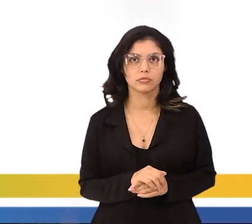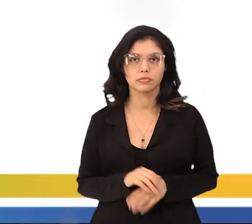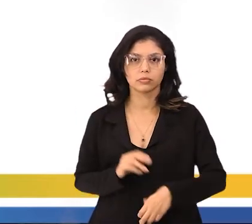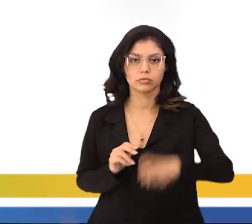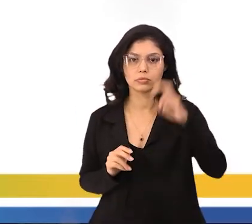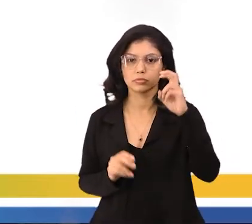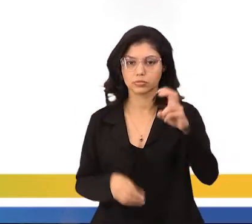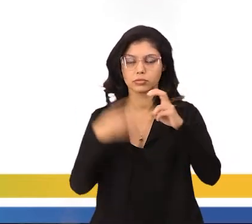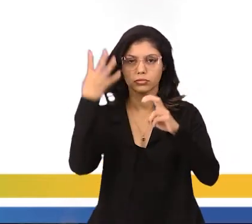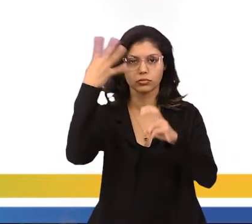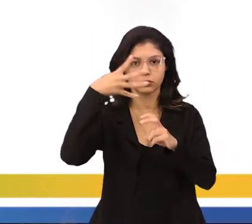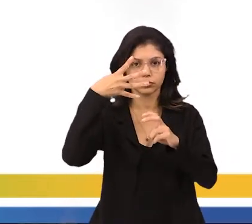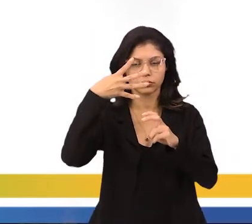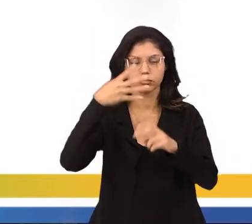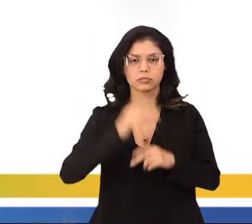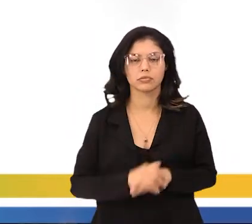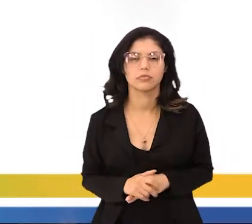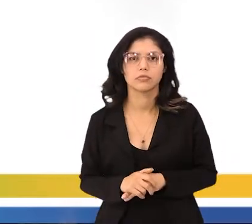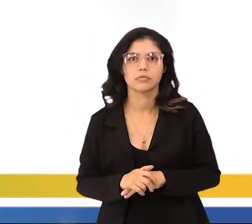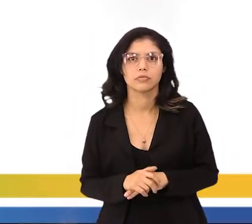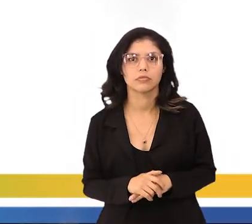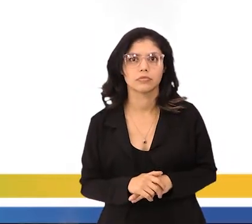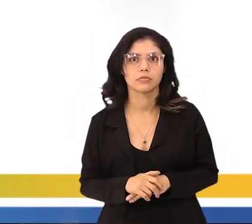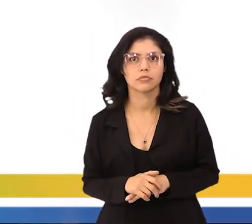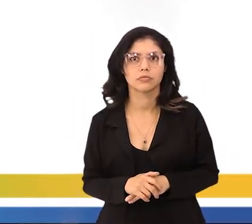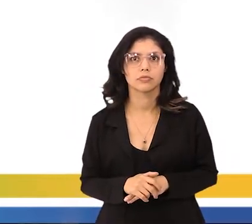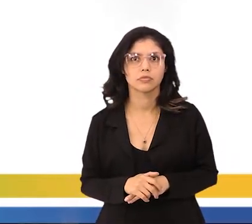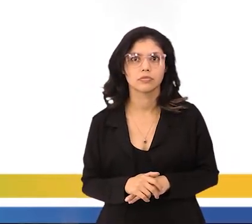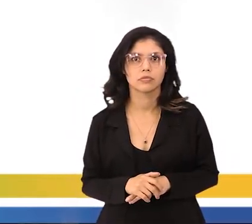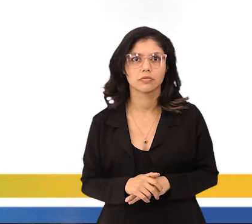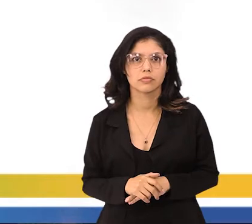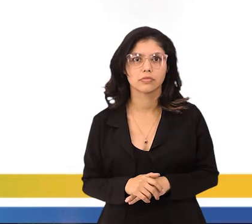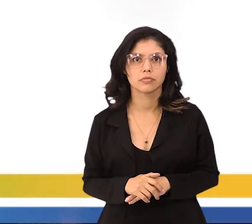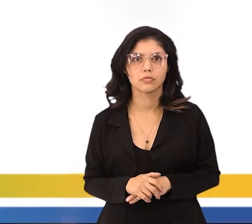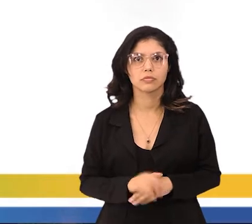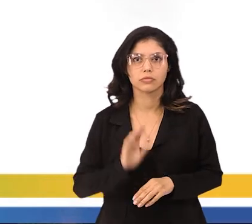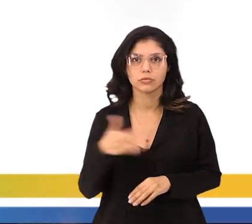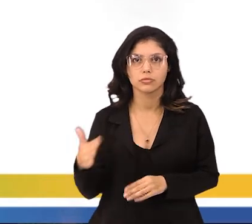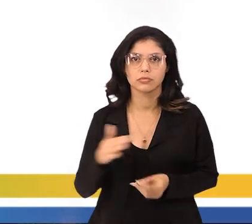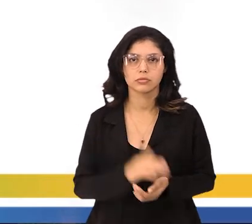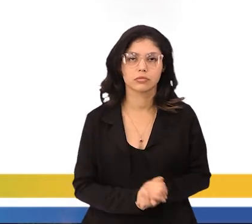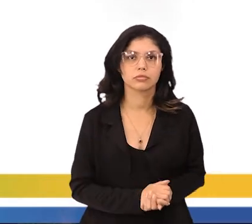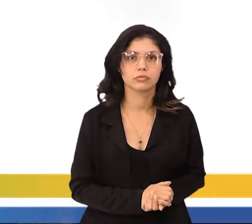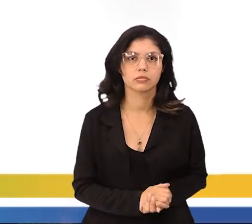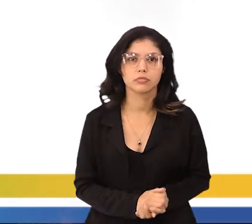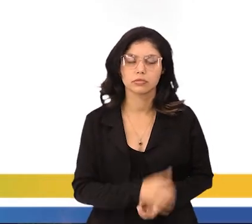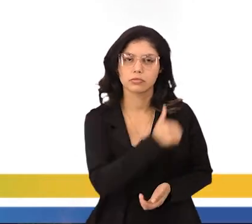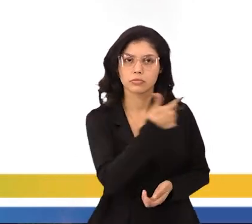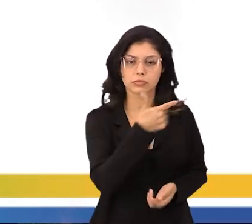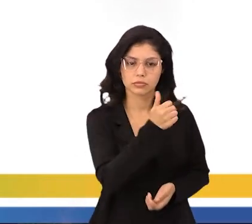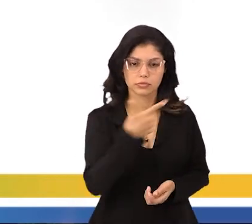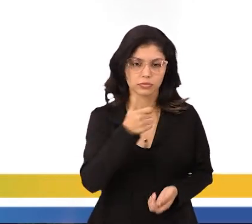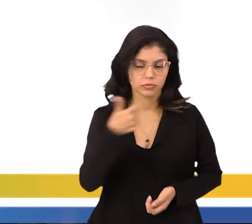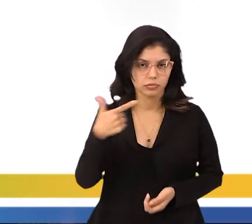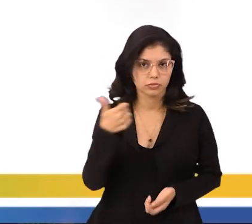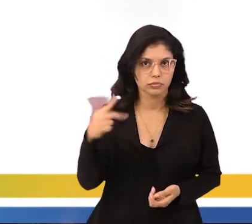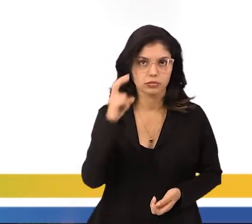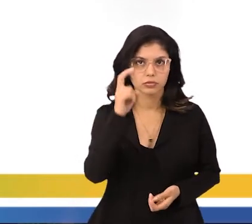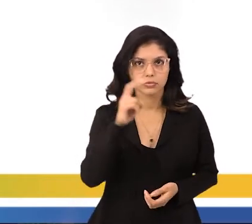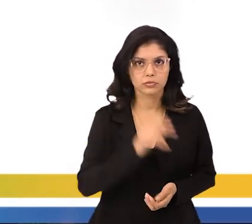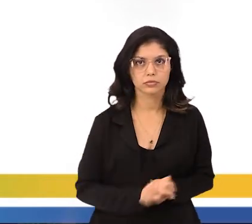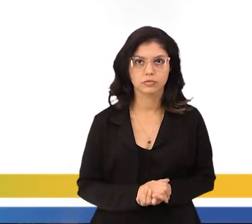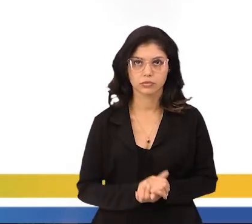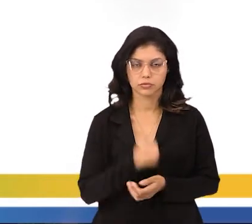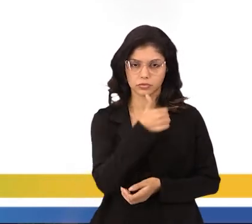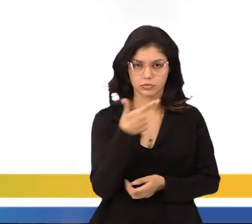5 vezes 5 vezes 5, é igual a 5 elevado a 4. Ou quando você multiplica o número 12 5 vezes ele mesmo, você